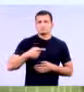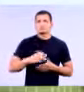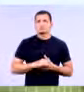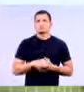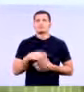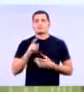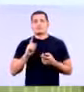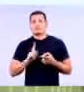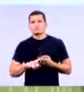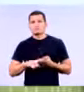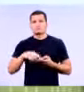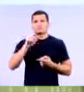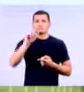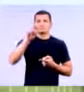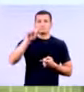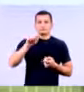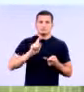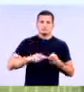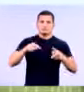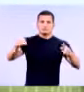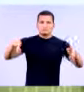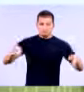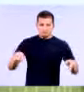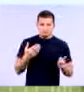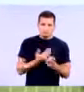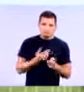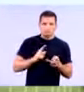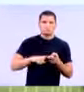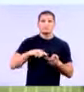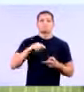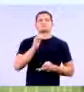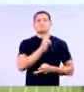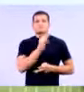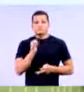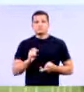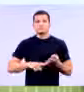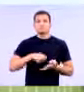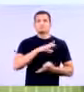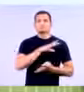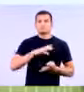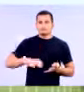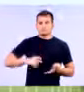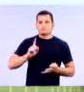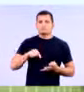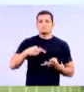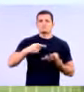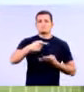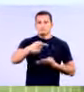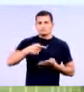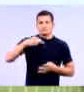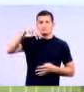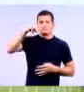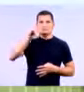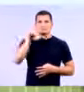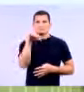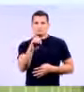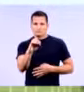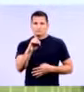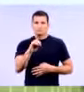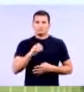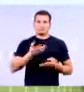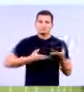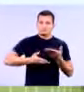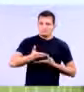O ambiente, a sala de aula, os tutores, os coordenadores. Essa é a interação do meio. E a interação se liga